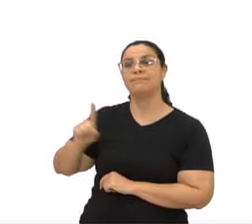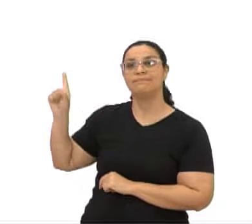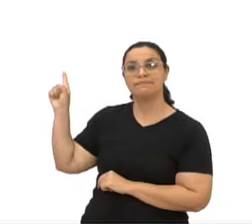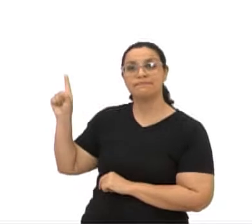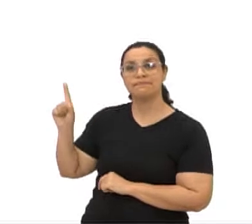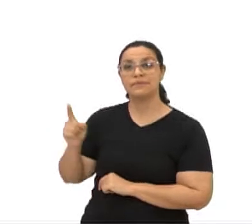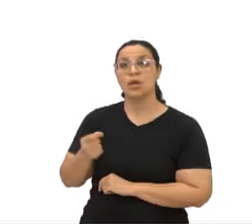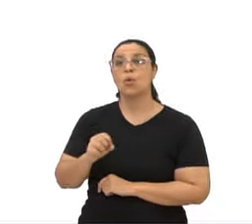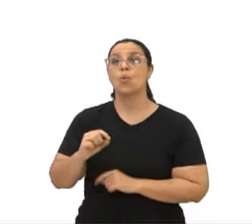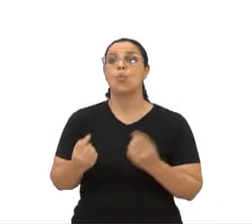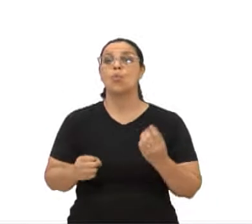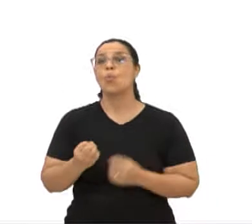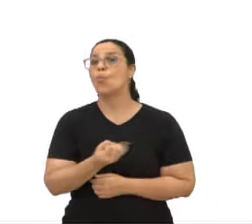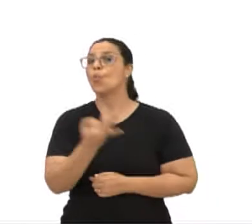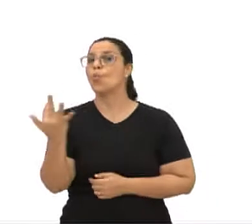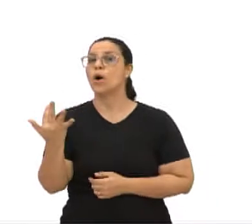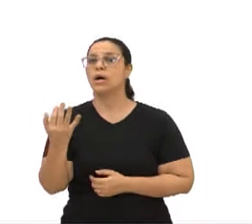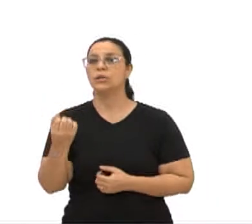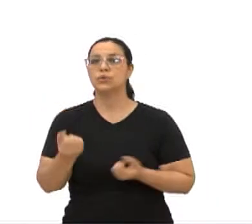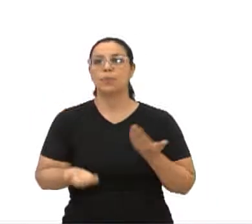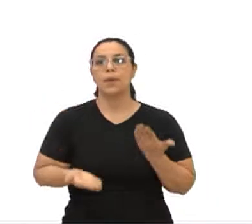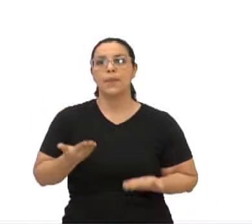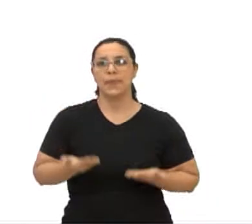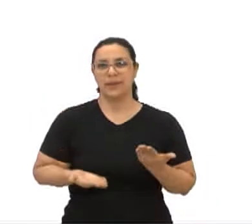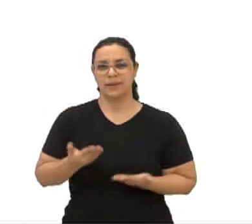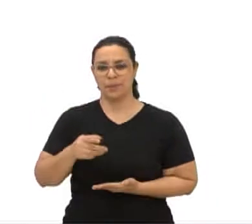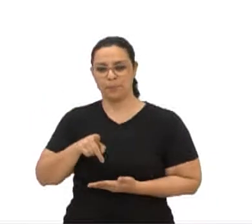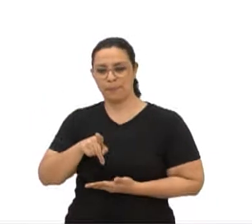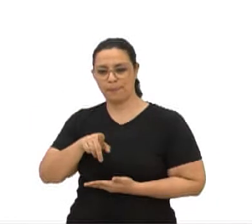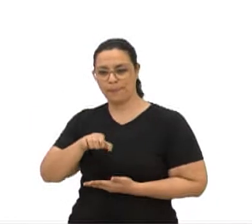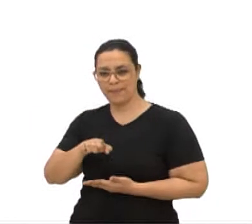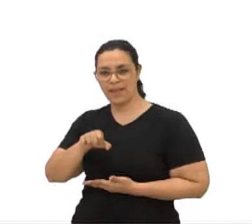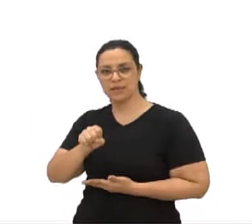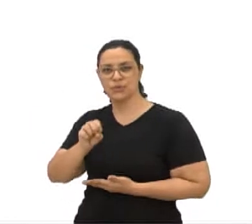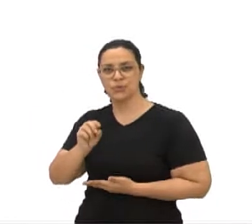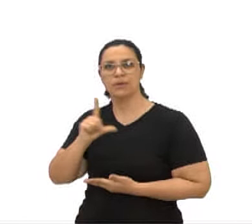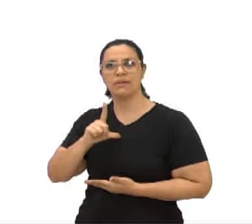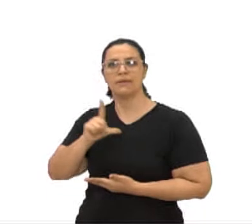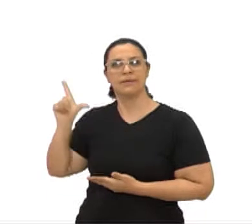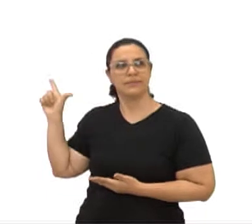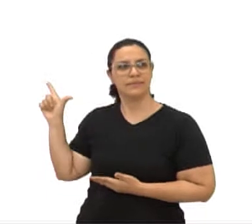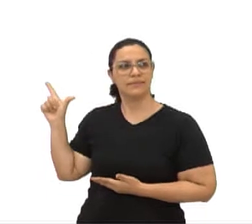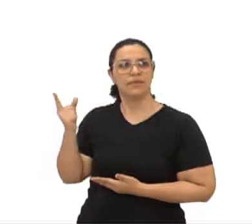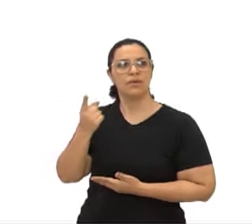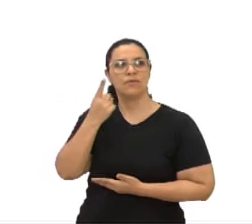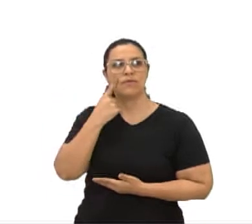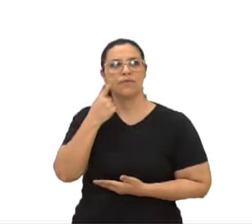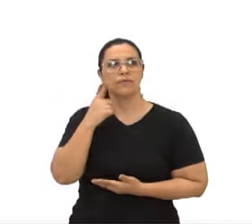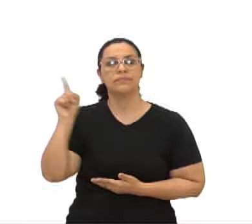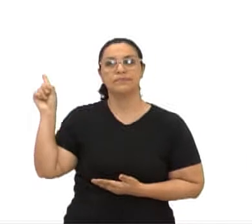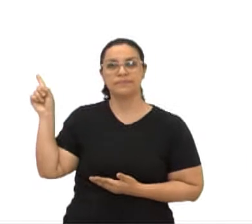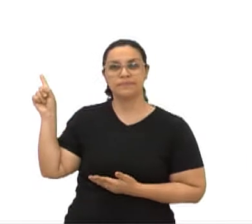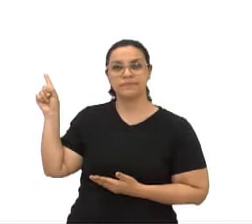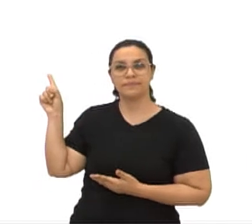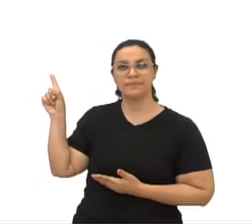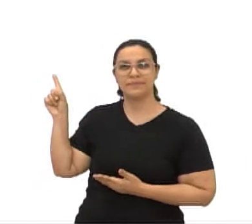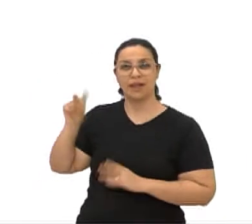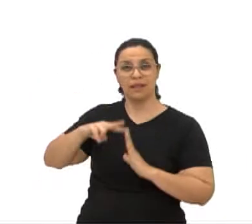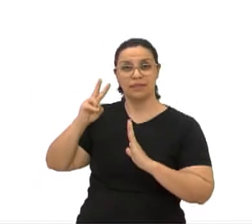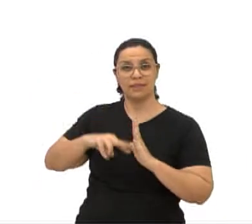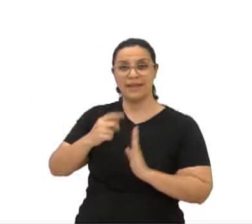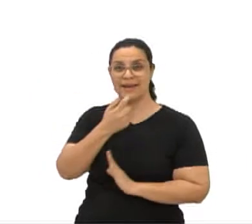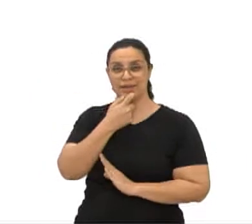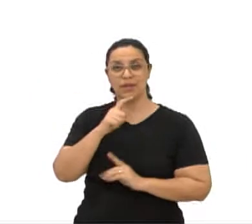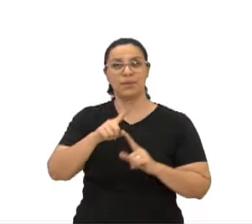seria o que quanto eu peso a gente pode ver isso aqui na imagem né OK então quem está eu amante do Way a